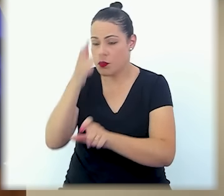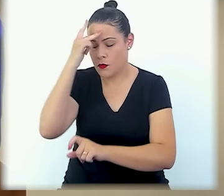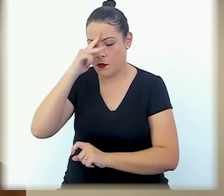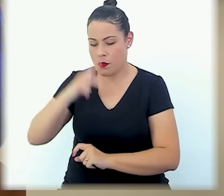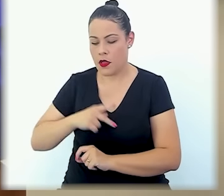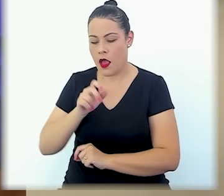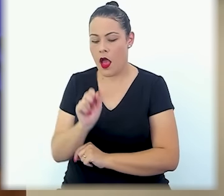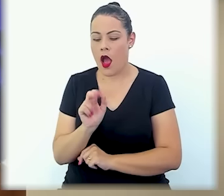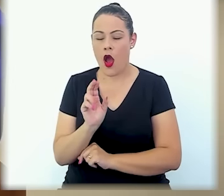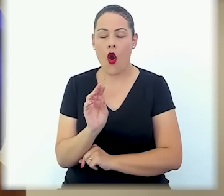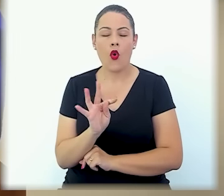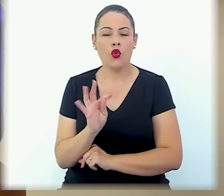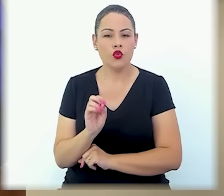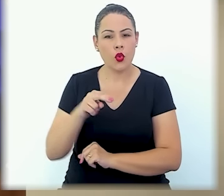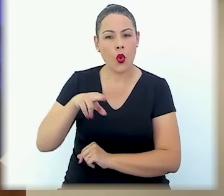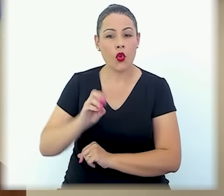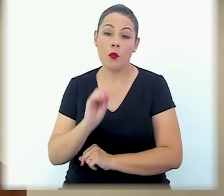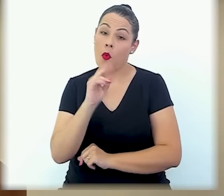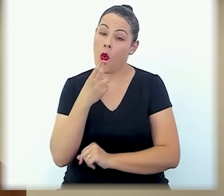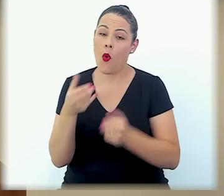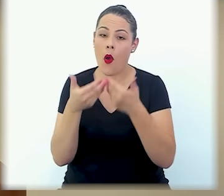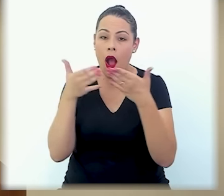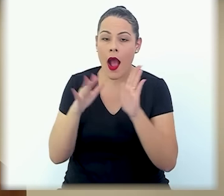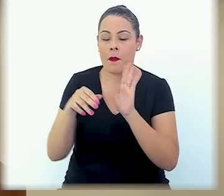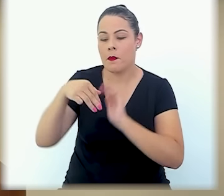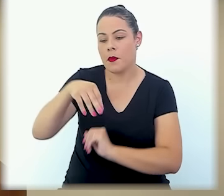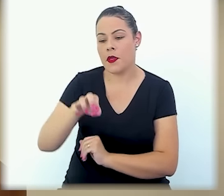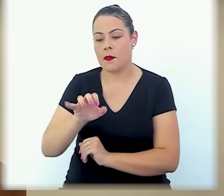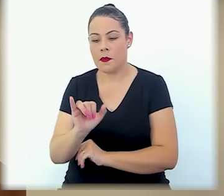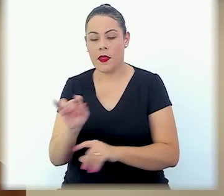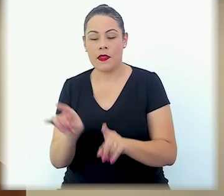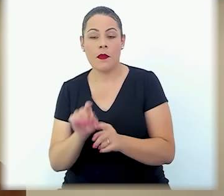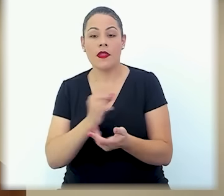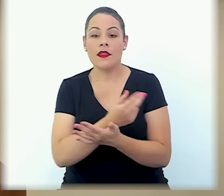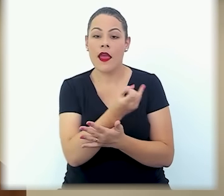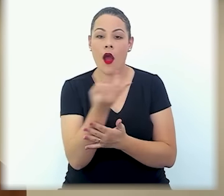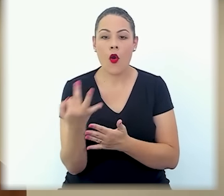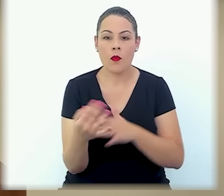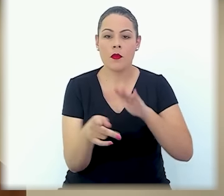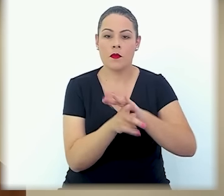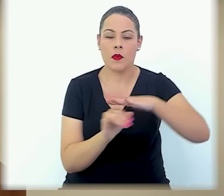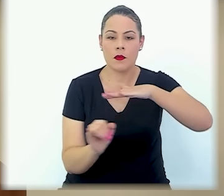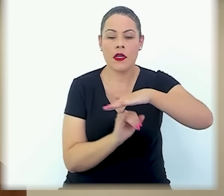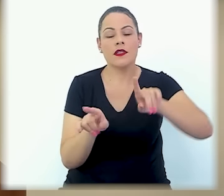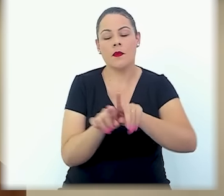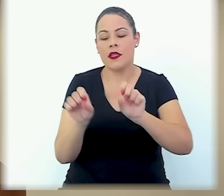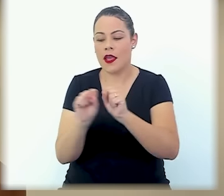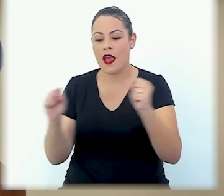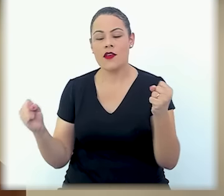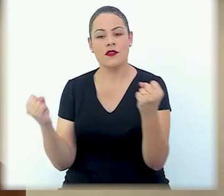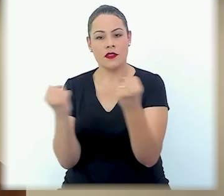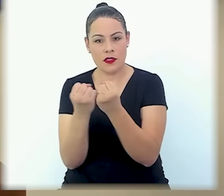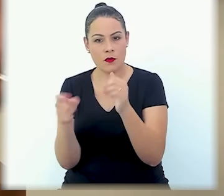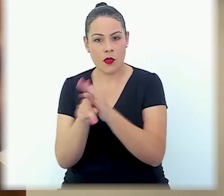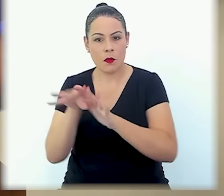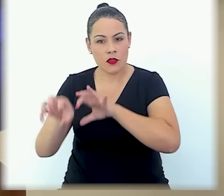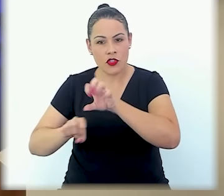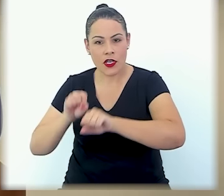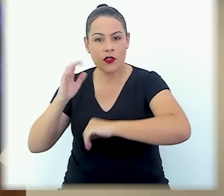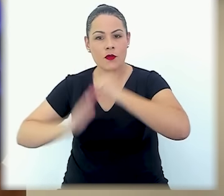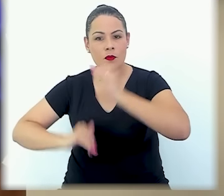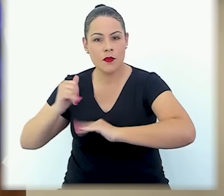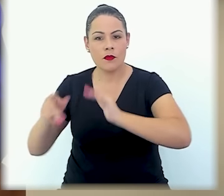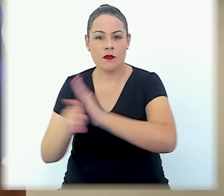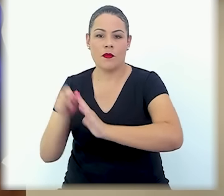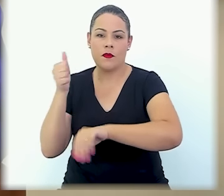bastante hoje no ponto de vista de ser MEI e tudo mais. Temos as cooperativas e associações e temos as associações de catadores. Então tem esse grupo, né,